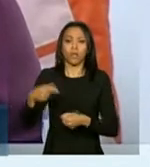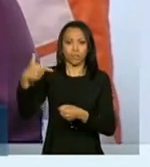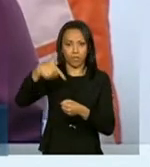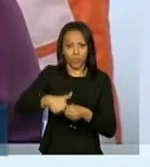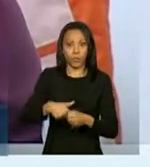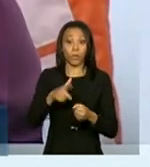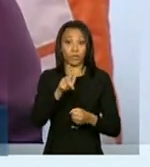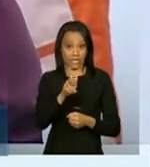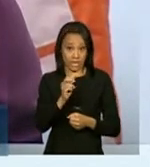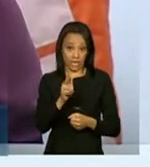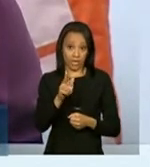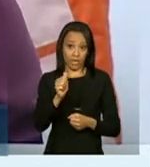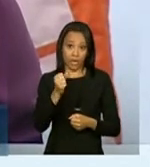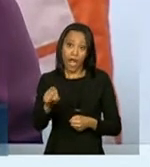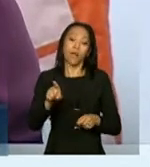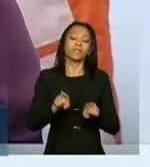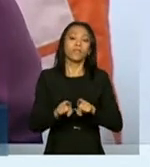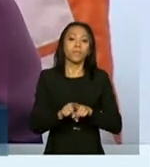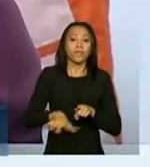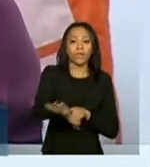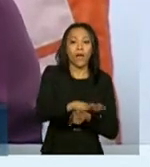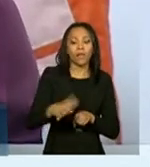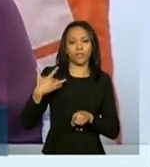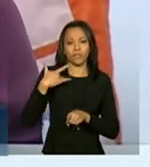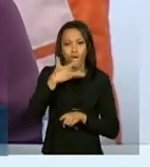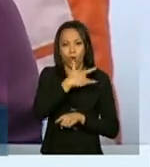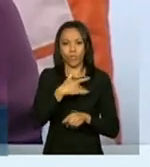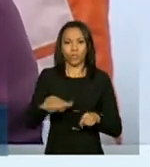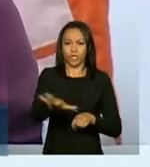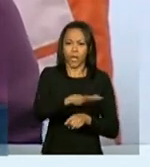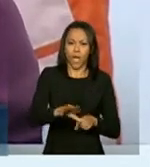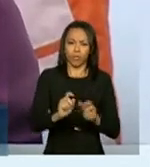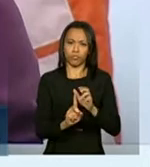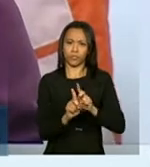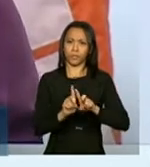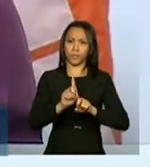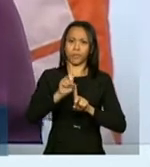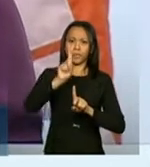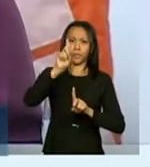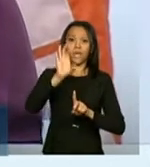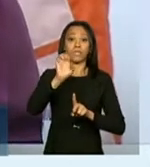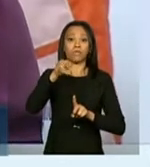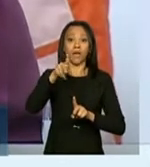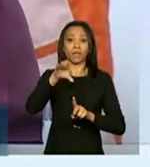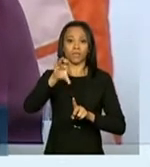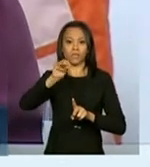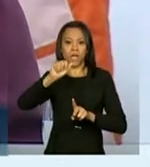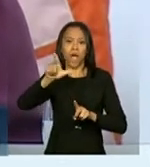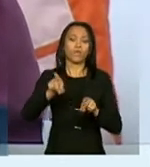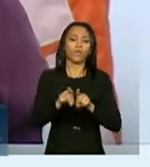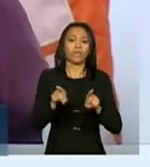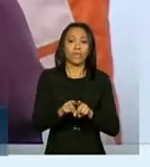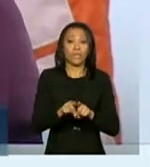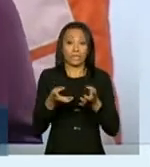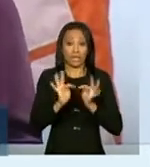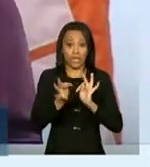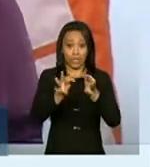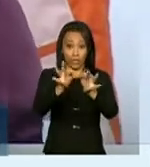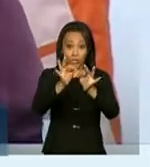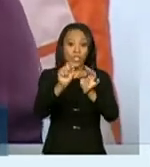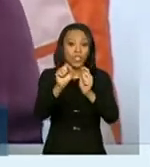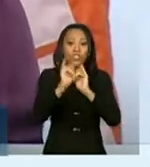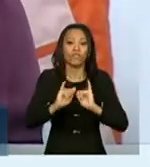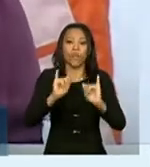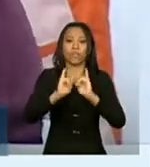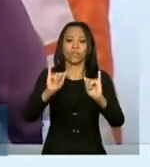gás, complexo da saúde, complexo aeroespacial e defesa, tecnologia da informação.